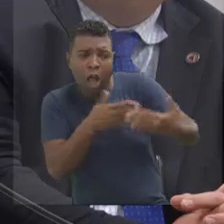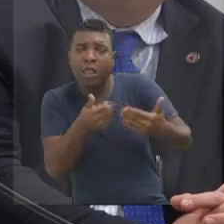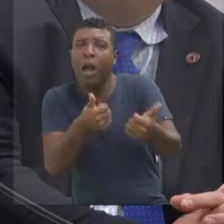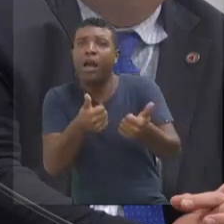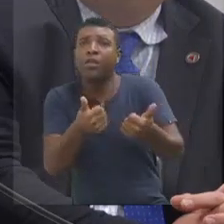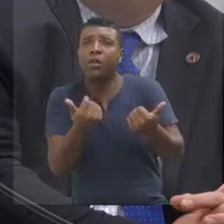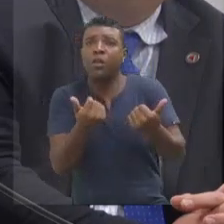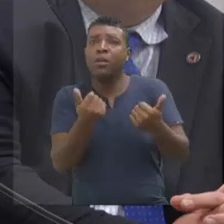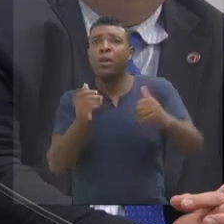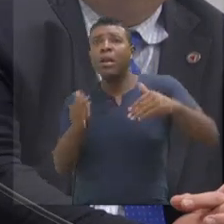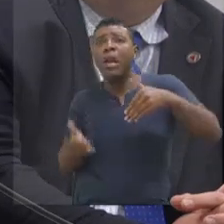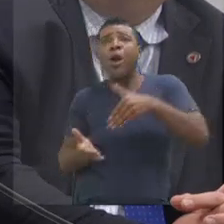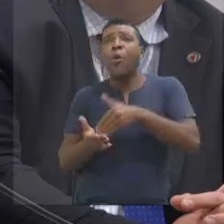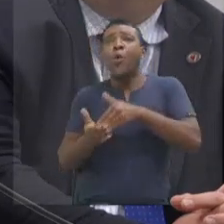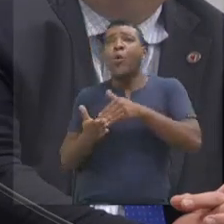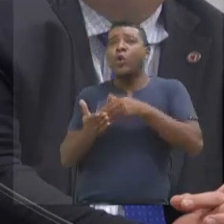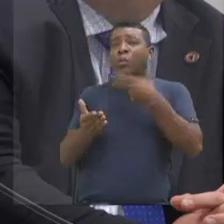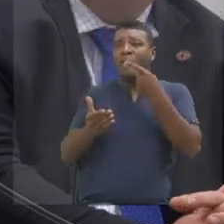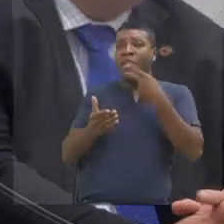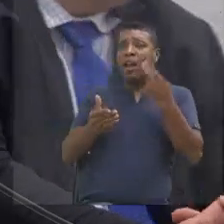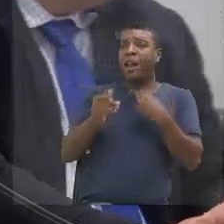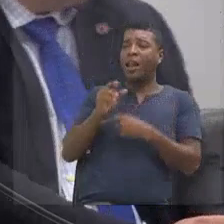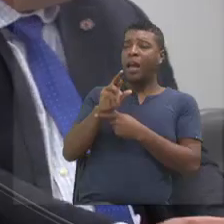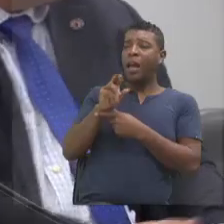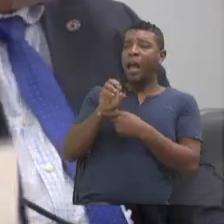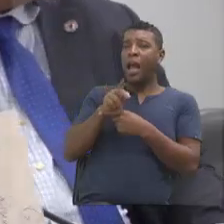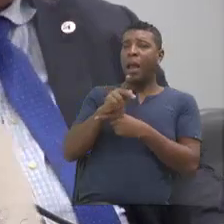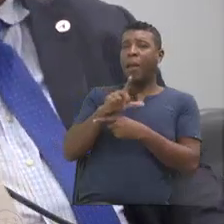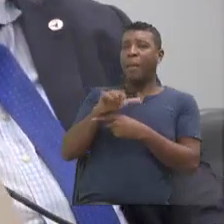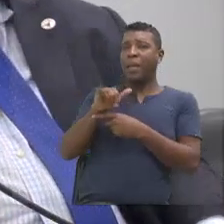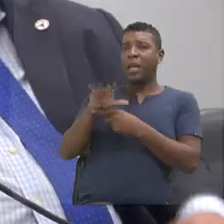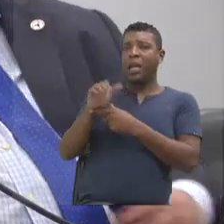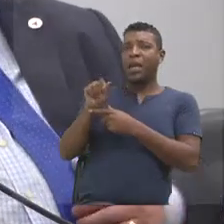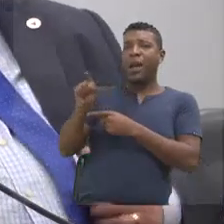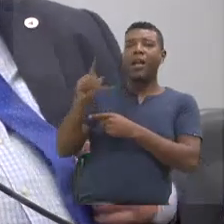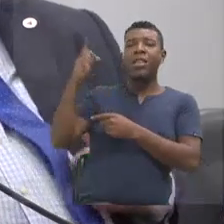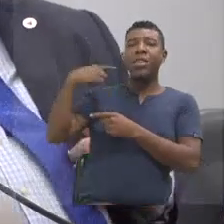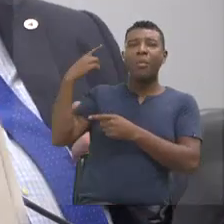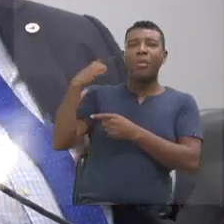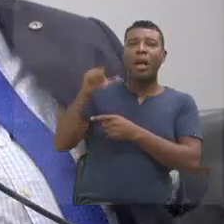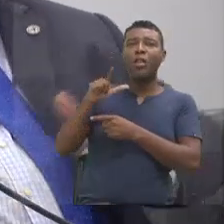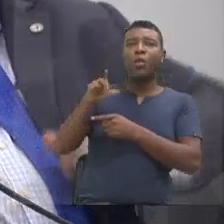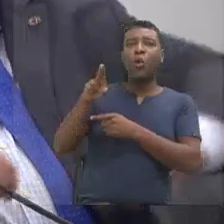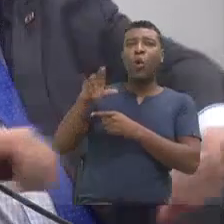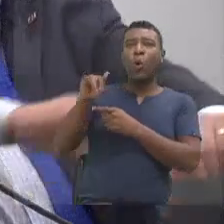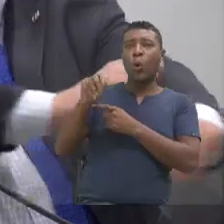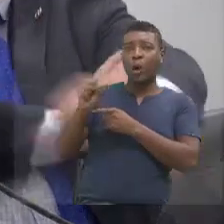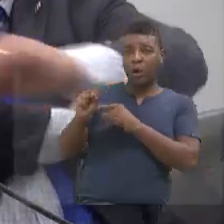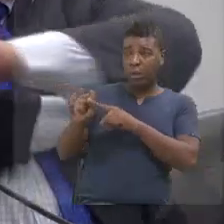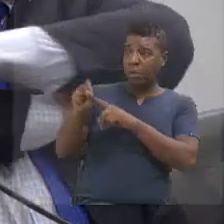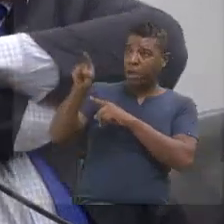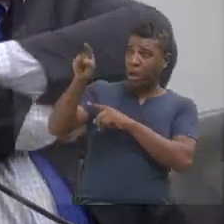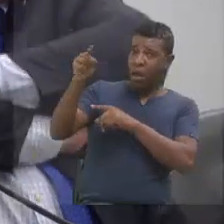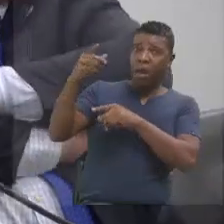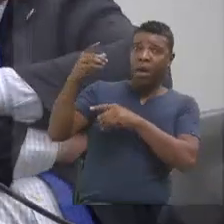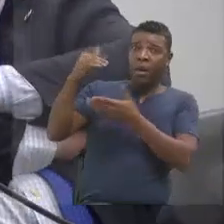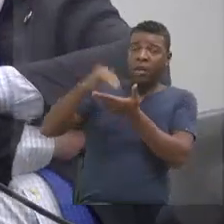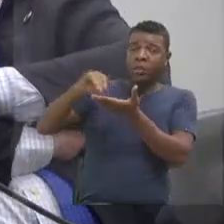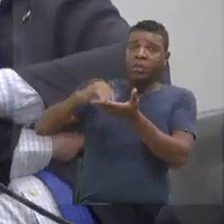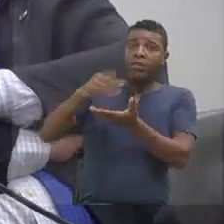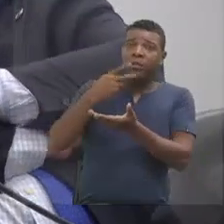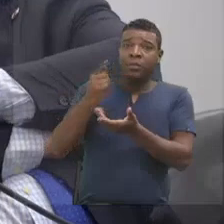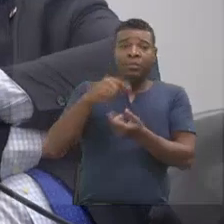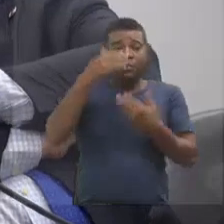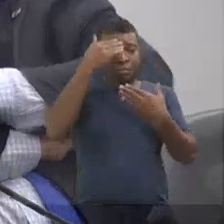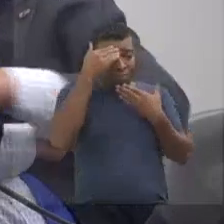nosso secretário na réplica do deputado Lucas lasmar foi agradecer